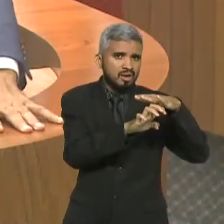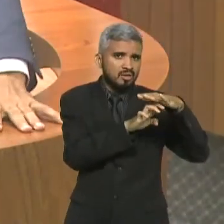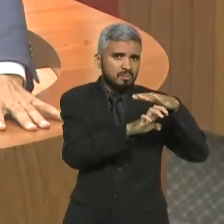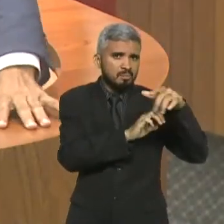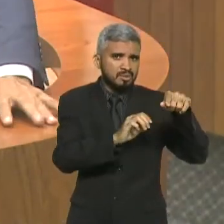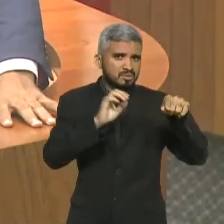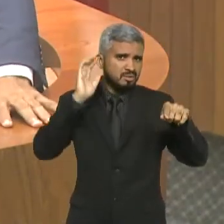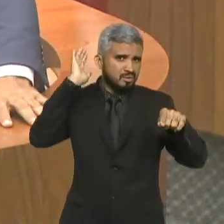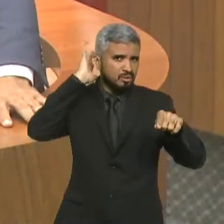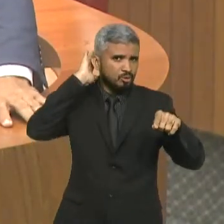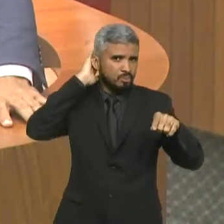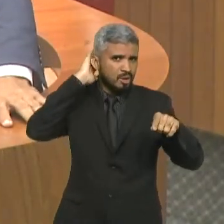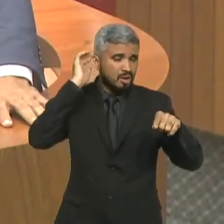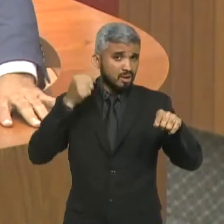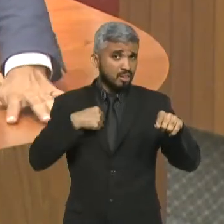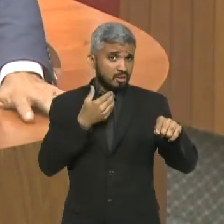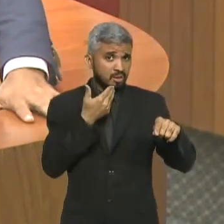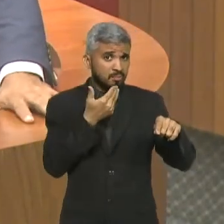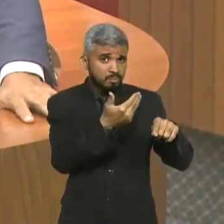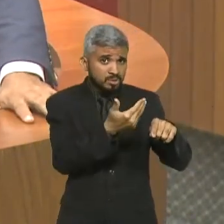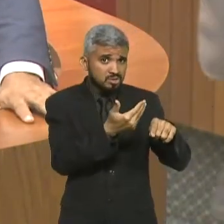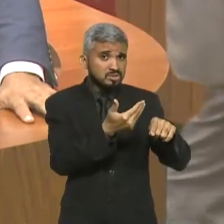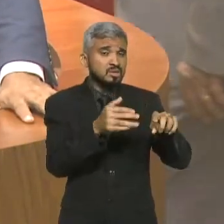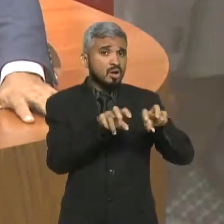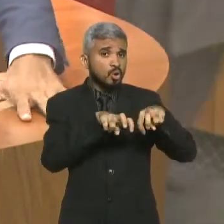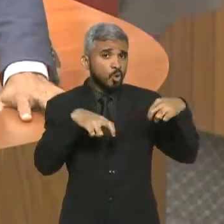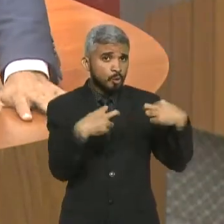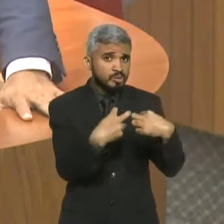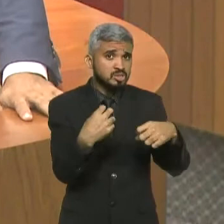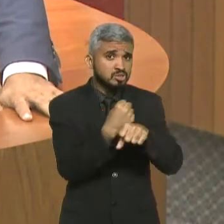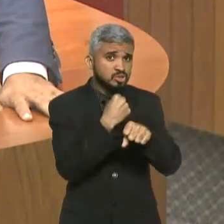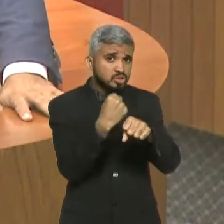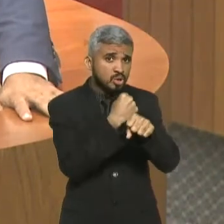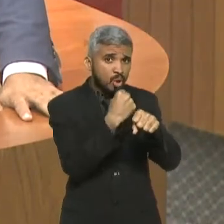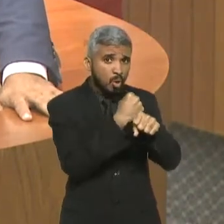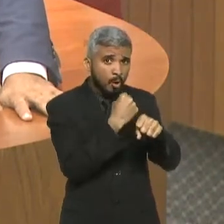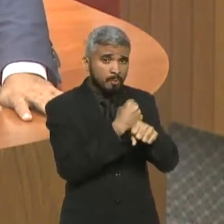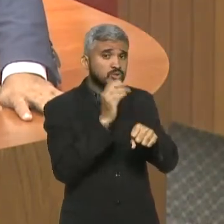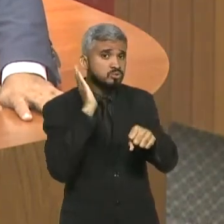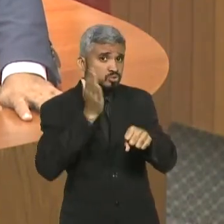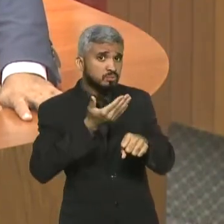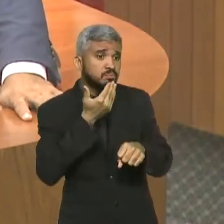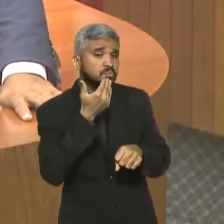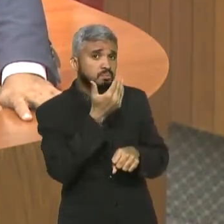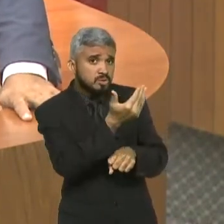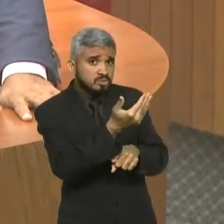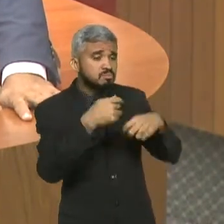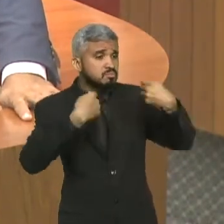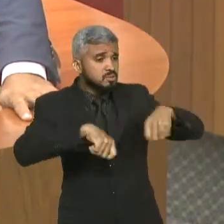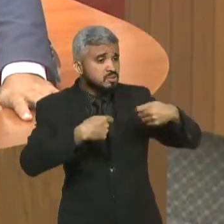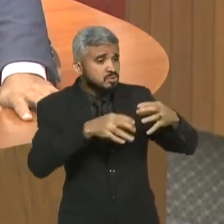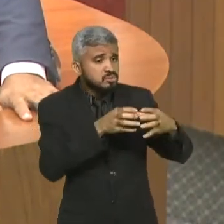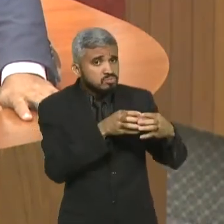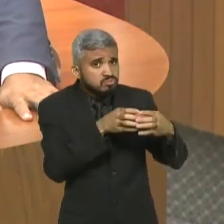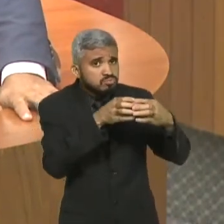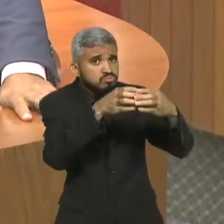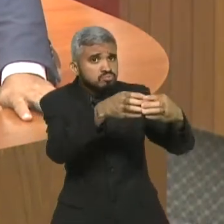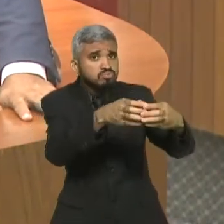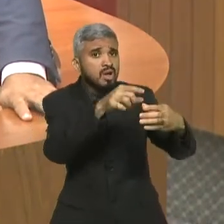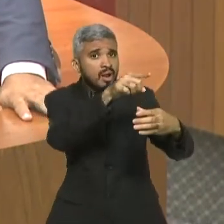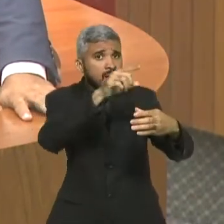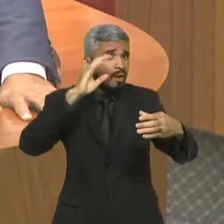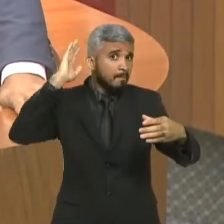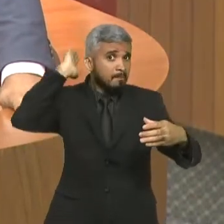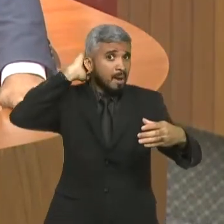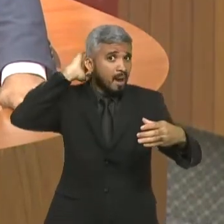eu já solicitei aqui por meio da Comissão de Obras, para fazer uma fiscalização em loco. Comissão de Obras da Assembleia